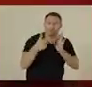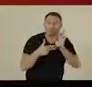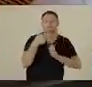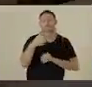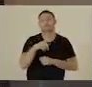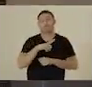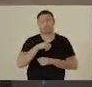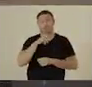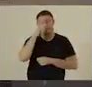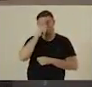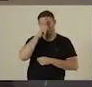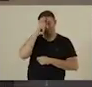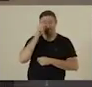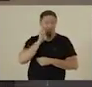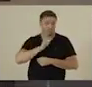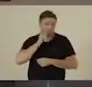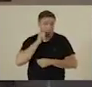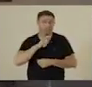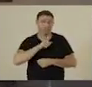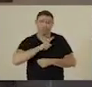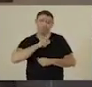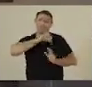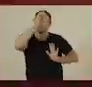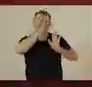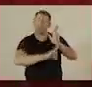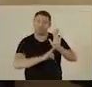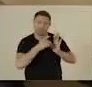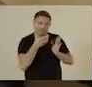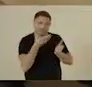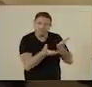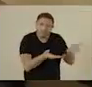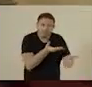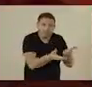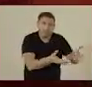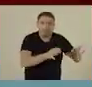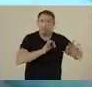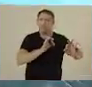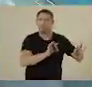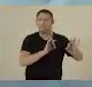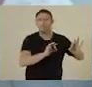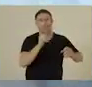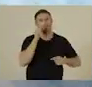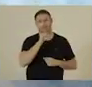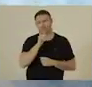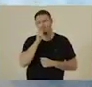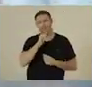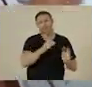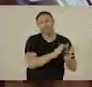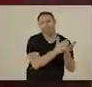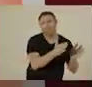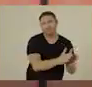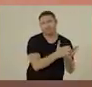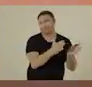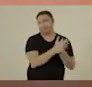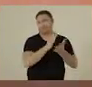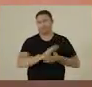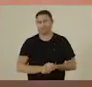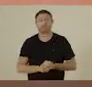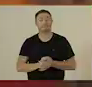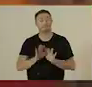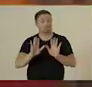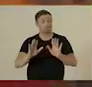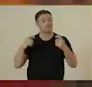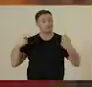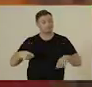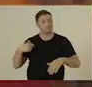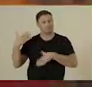cirúrgicos, o Hospital da Mulher levou o direito do atendimento de saúde de alta qualidade às mulheres das classes menos